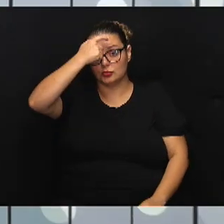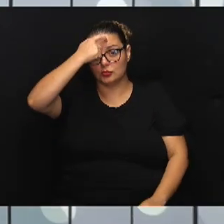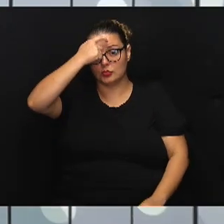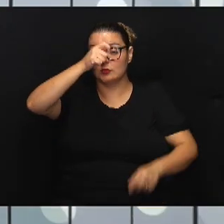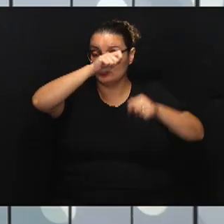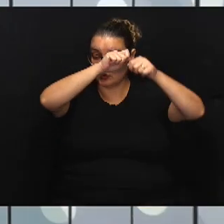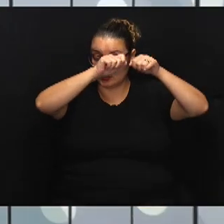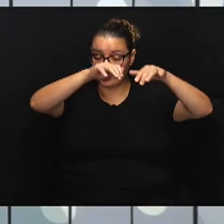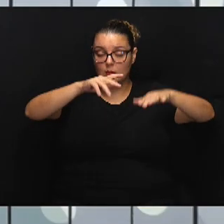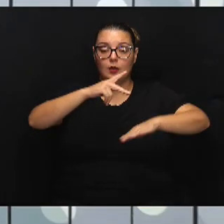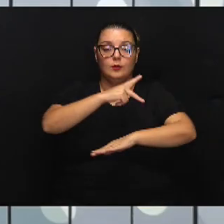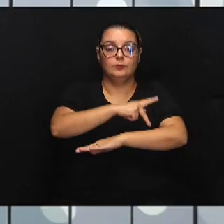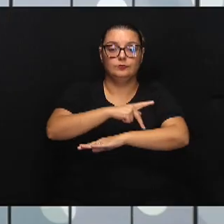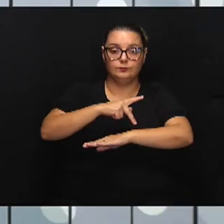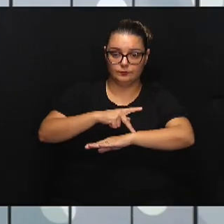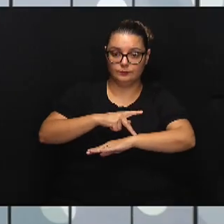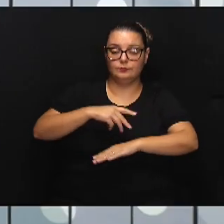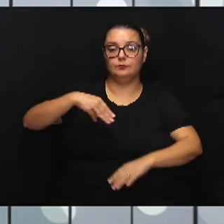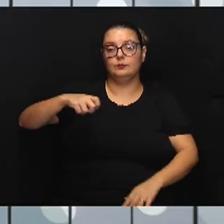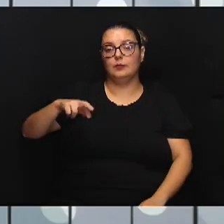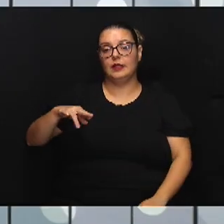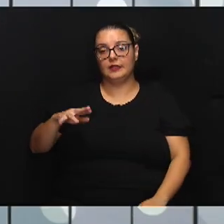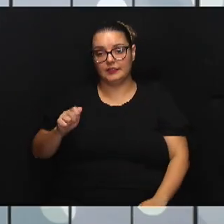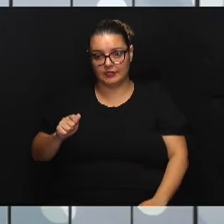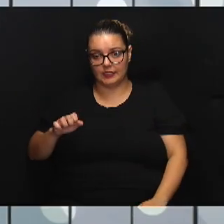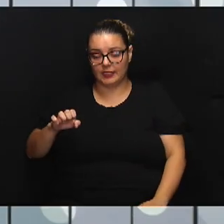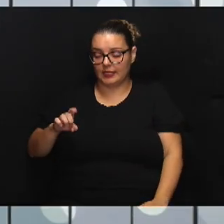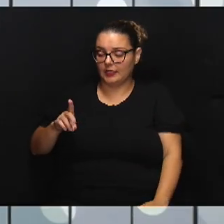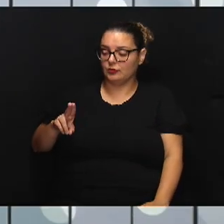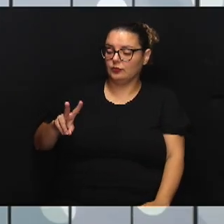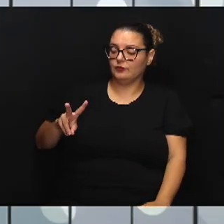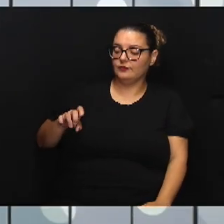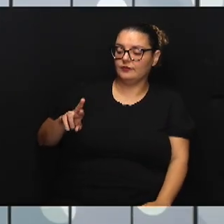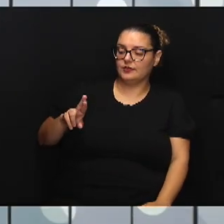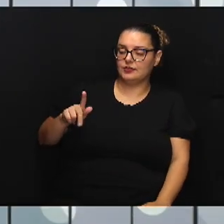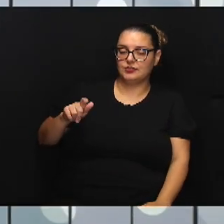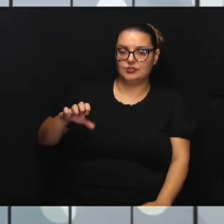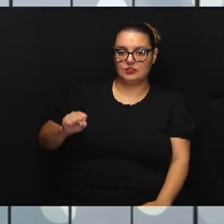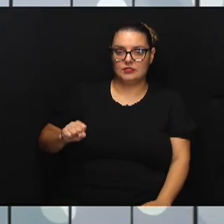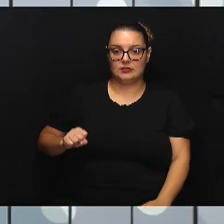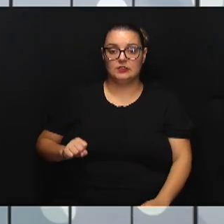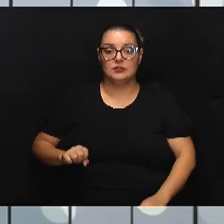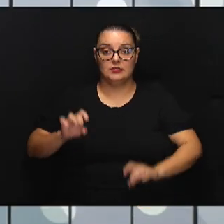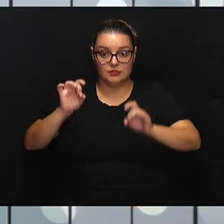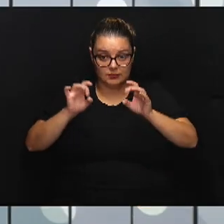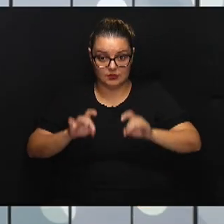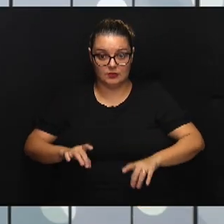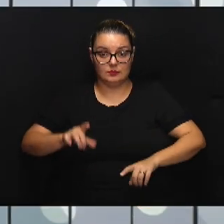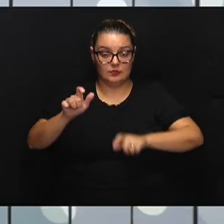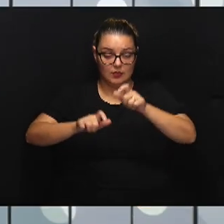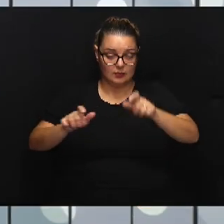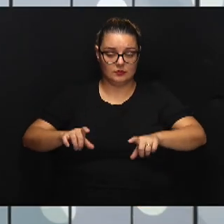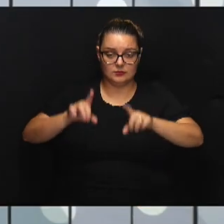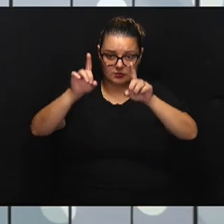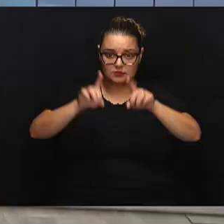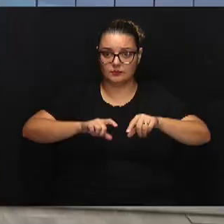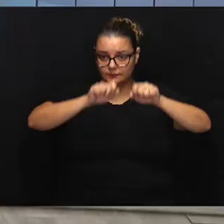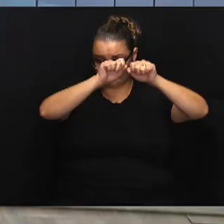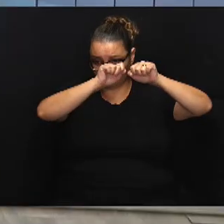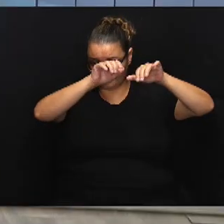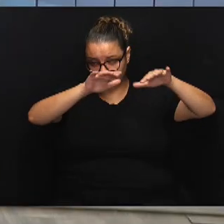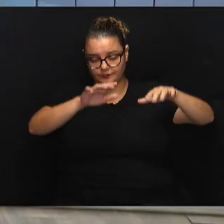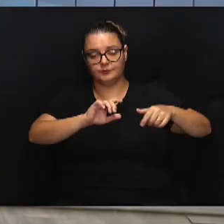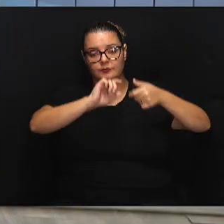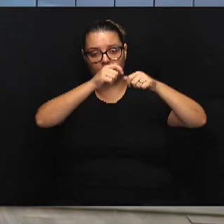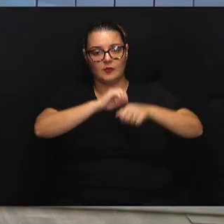com a pedagoga Maria Eduvirges, especialista em pessoas com deficiência e transtornos. Maria,